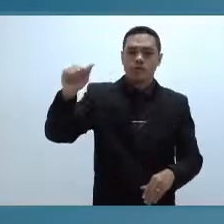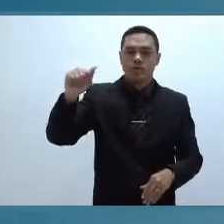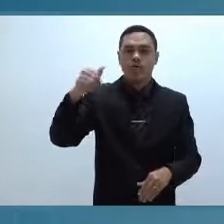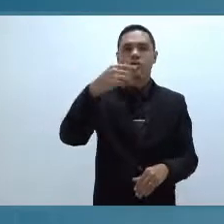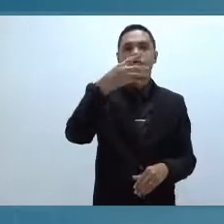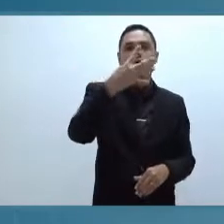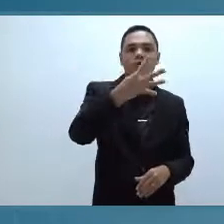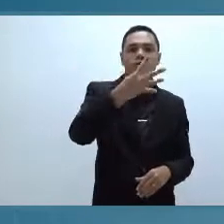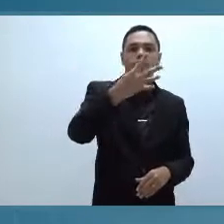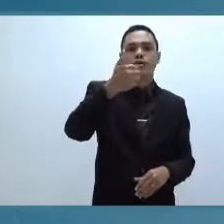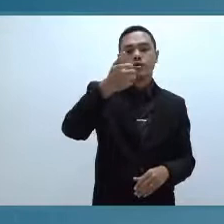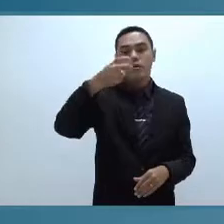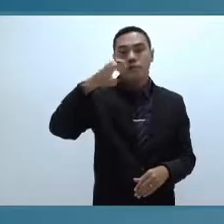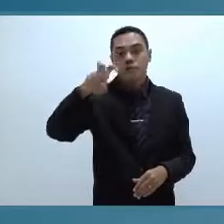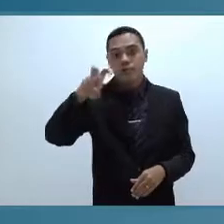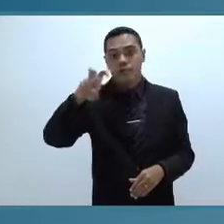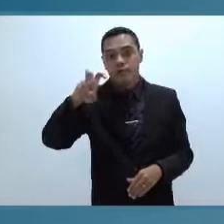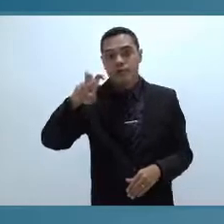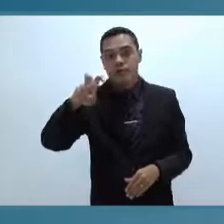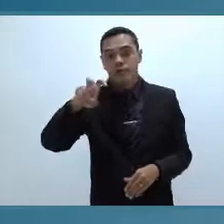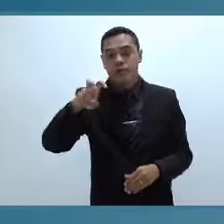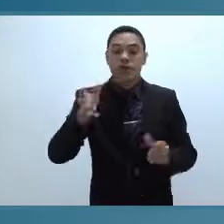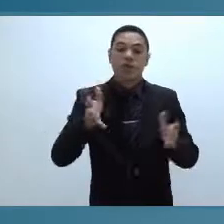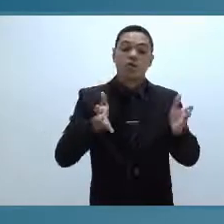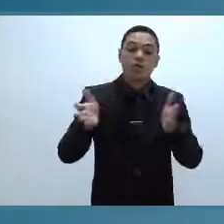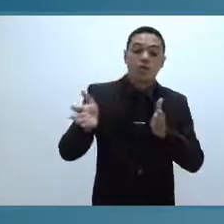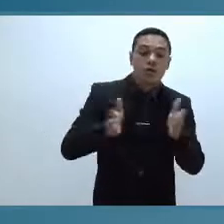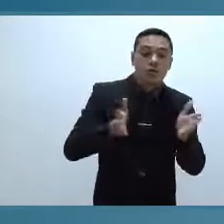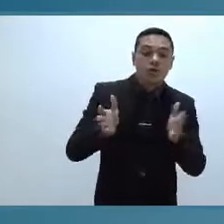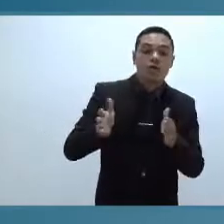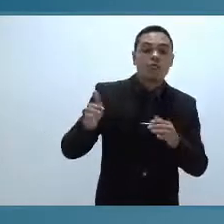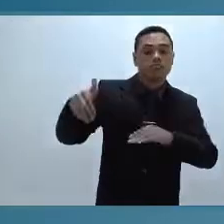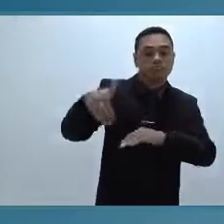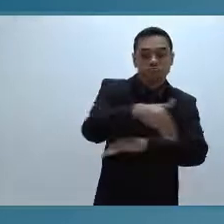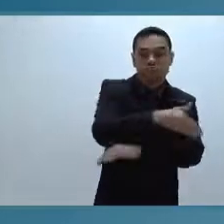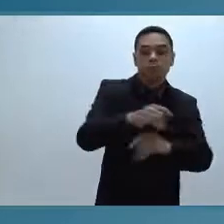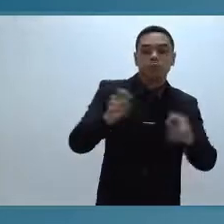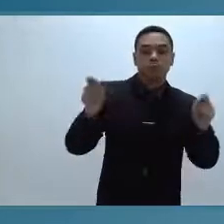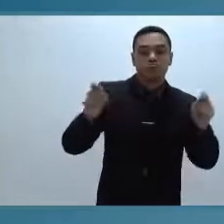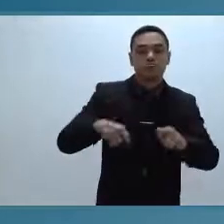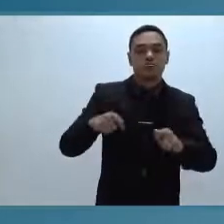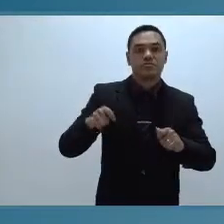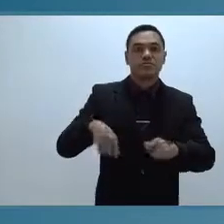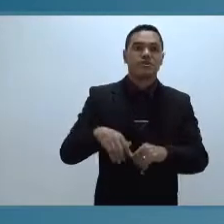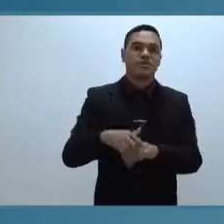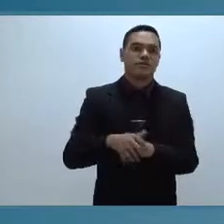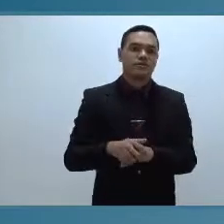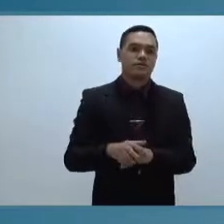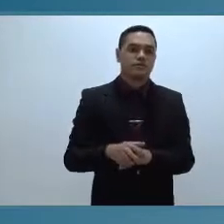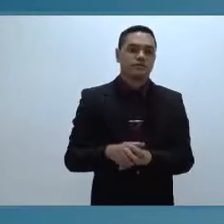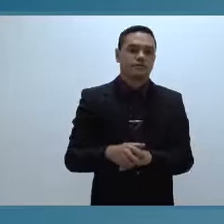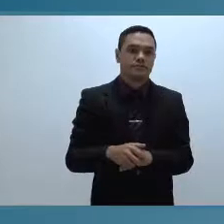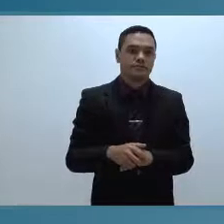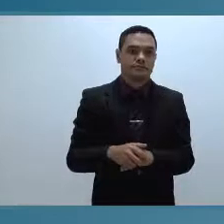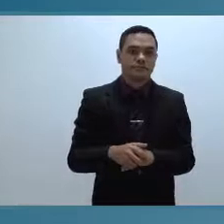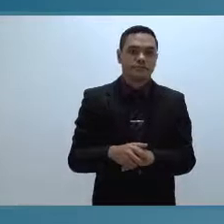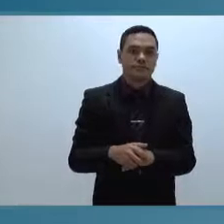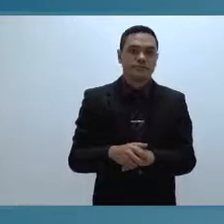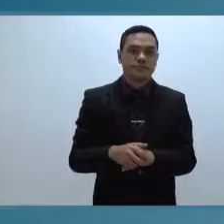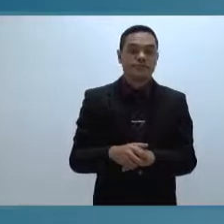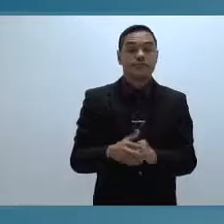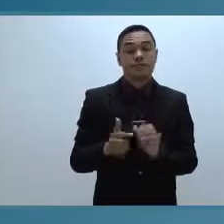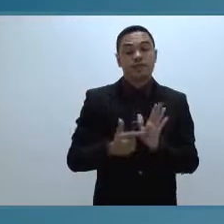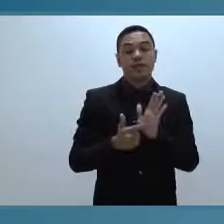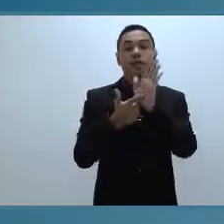para o trabalho ou qualquer emergência, não havendo prejuízo para a unidade jurisdicional. Acrescento ainda